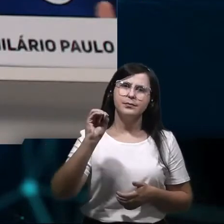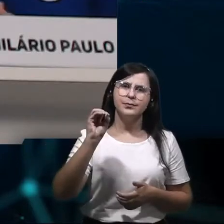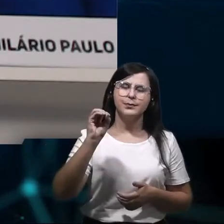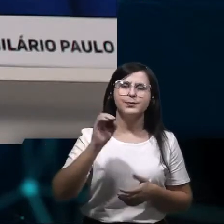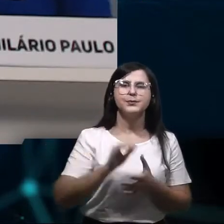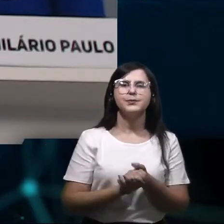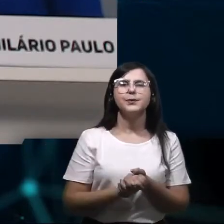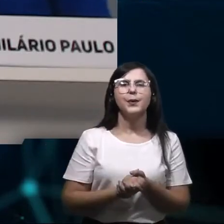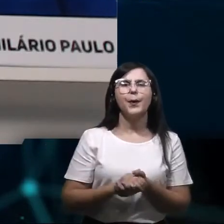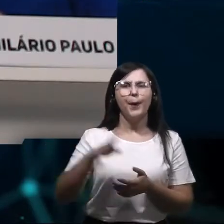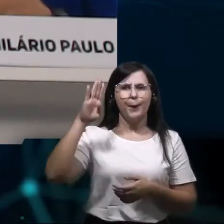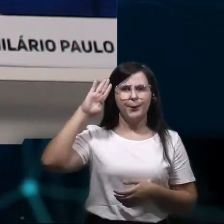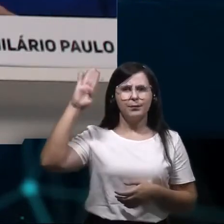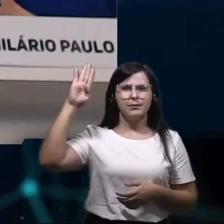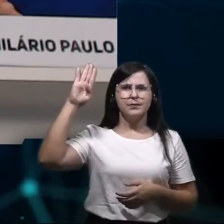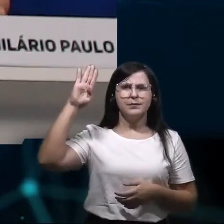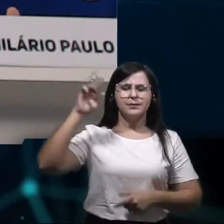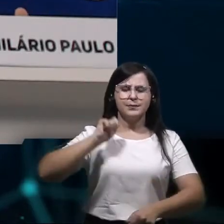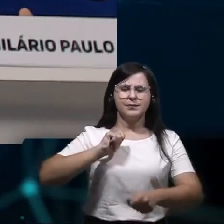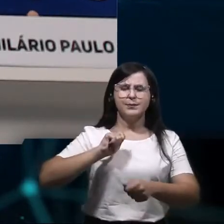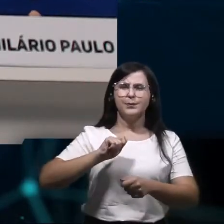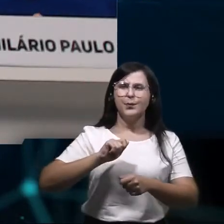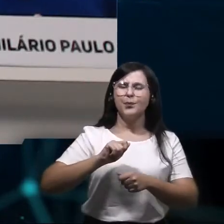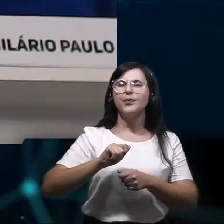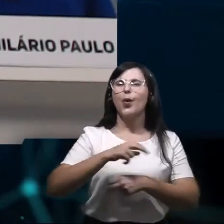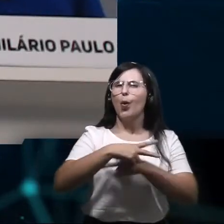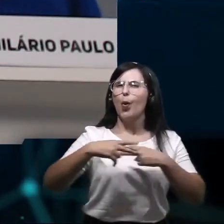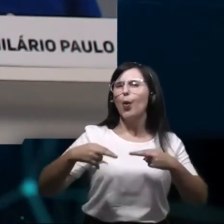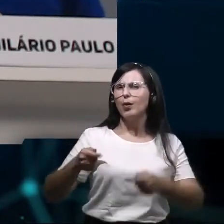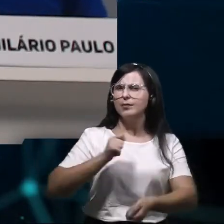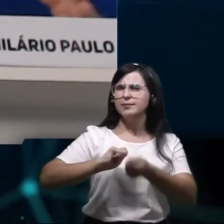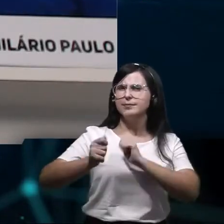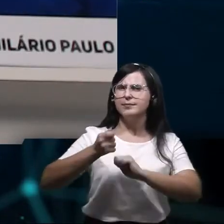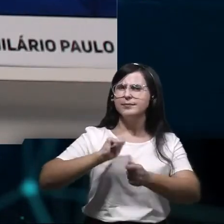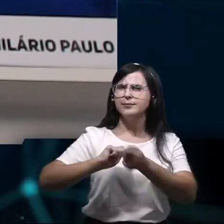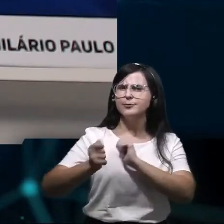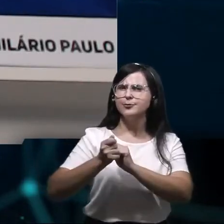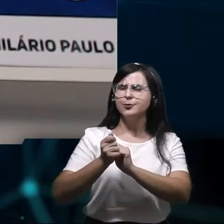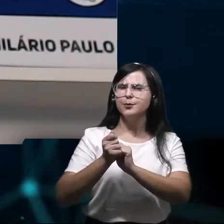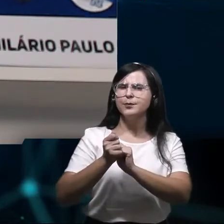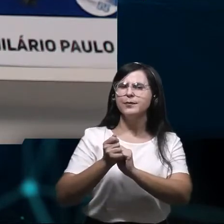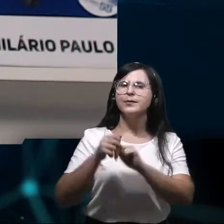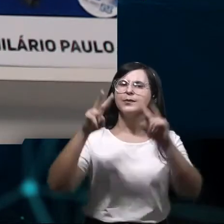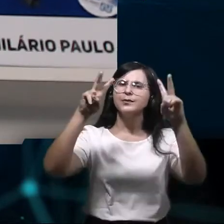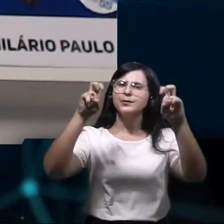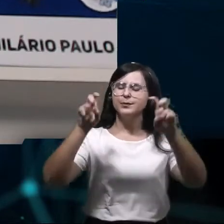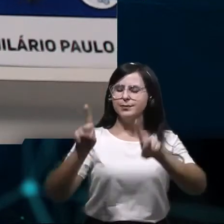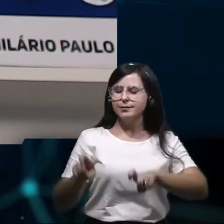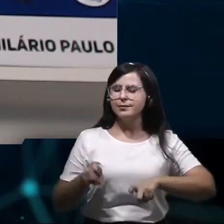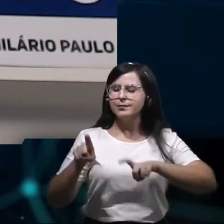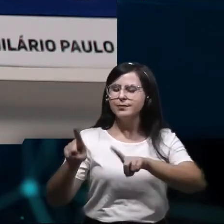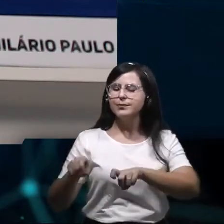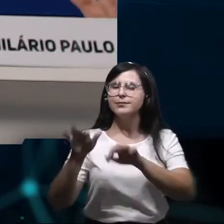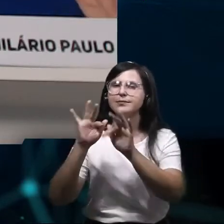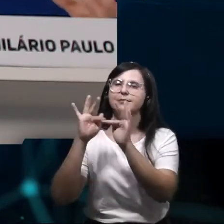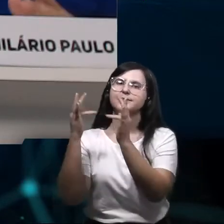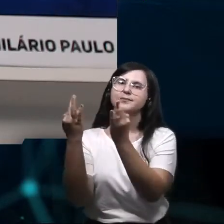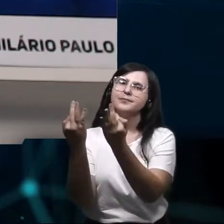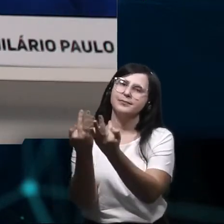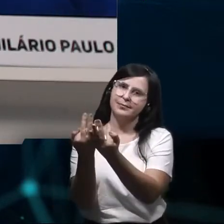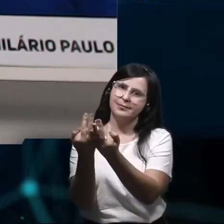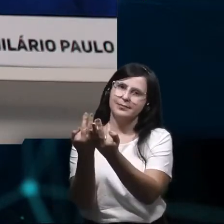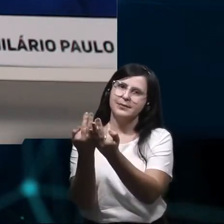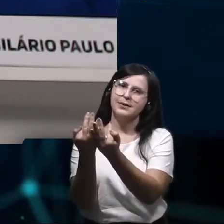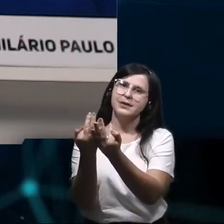Um dos principais eixos da economia do município de Brejo Amadeus, ele passa pela agricultura familiar. Durante a